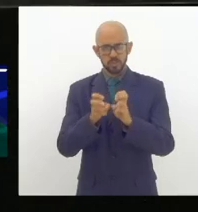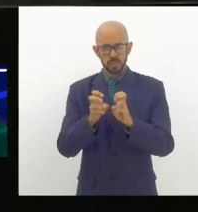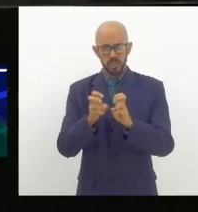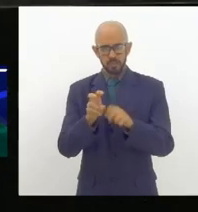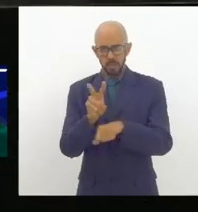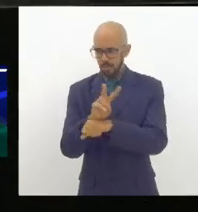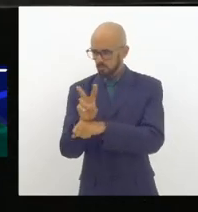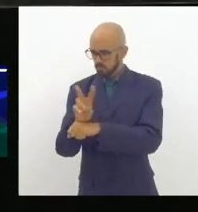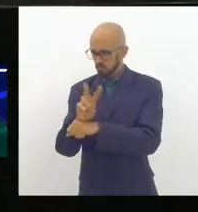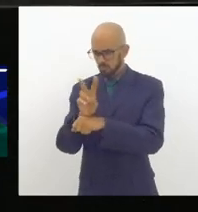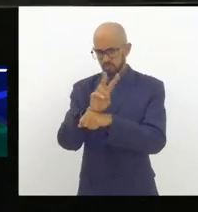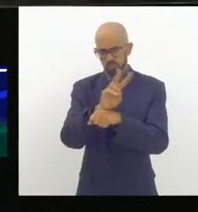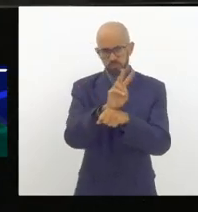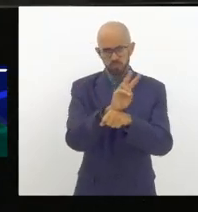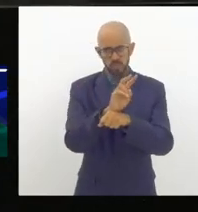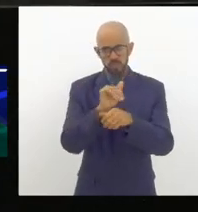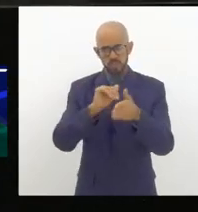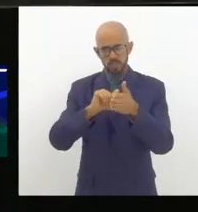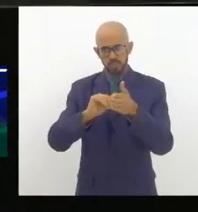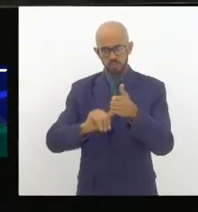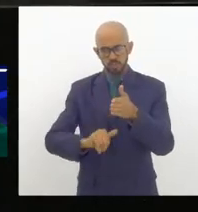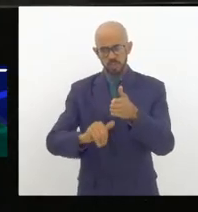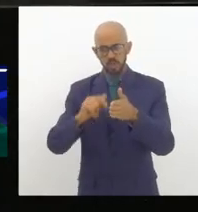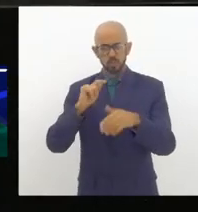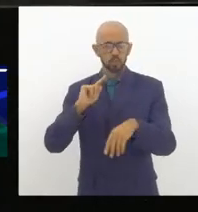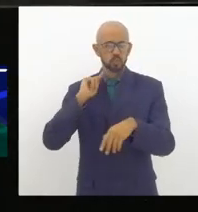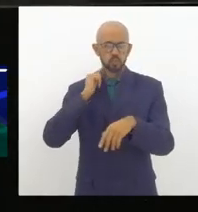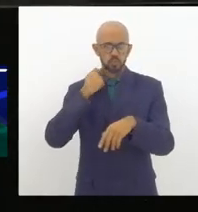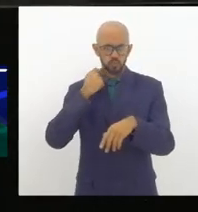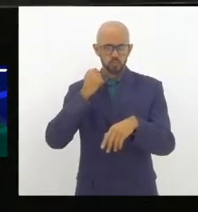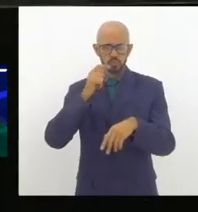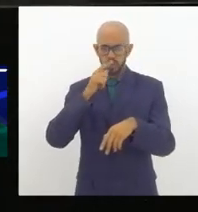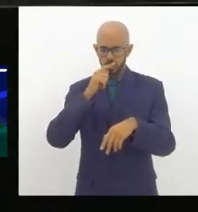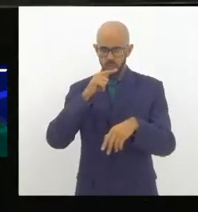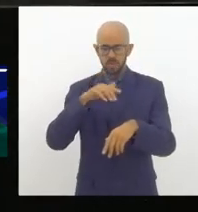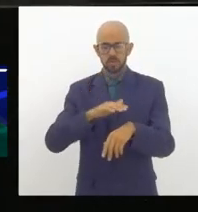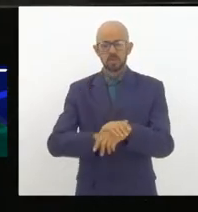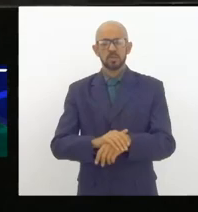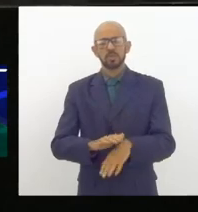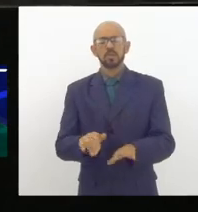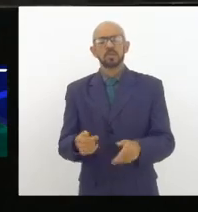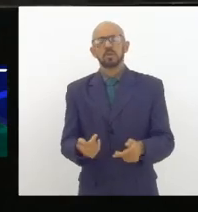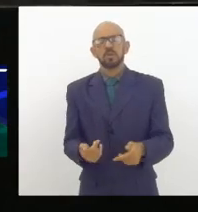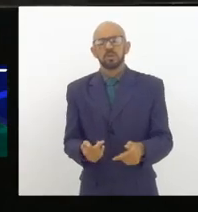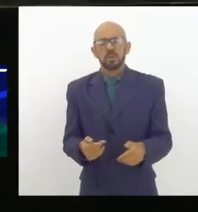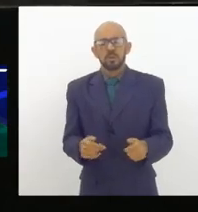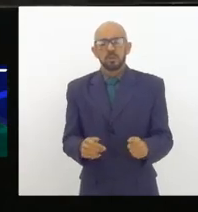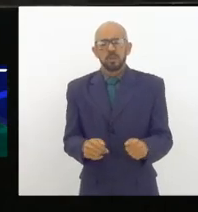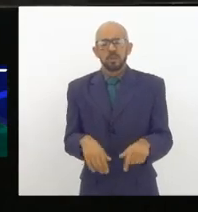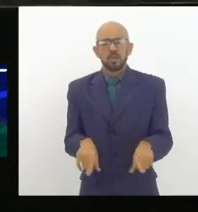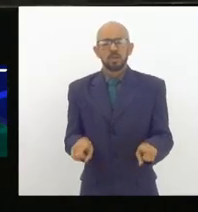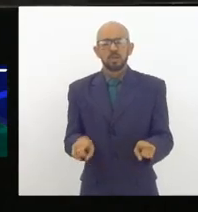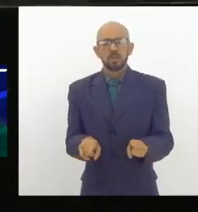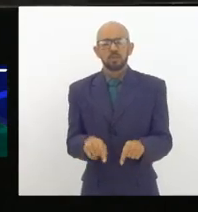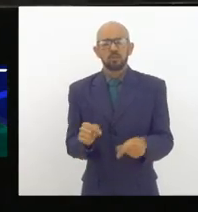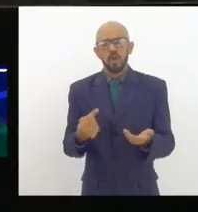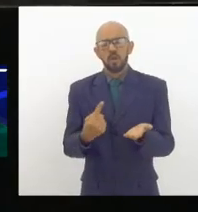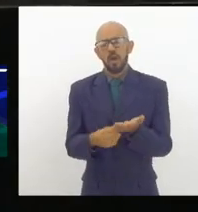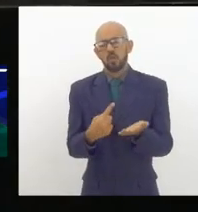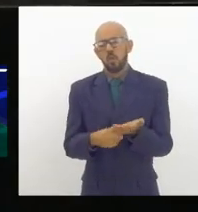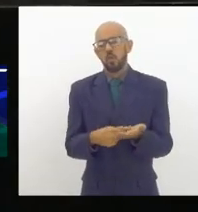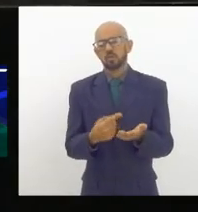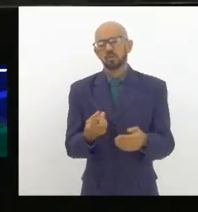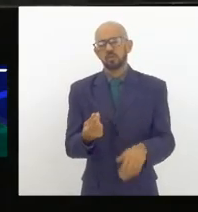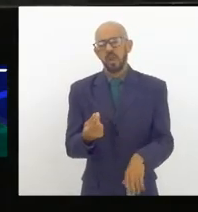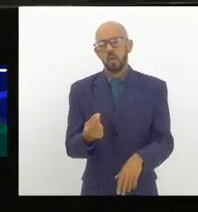Patrulhamento na Via férrea retirando os bolsões de lama também foi anunciado que de acordo com a pelo acordo que a tarifa não